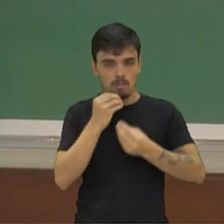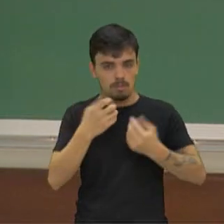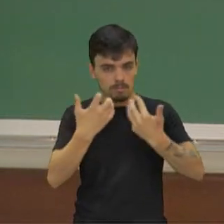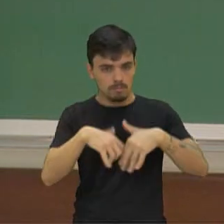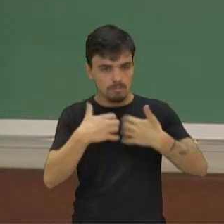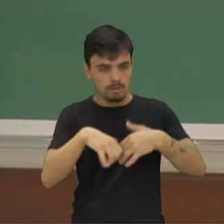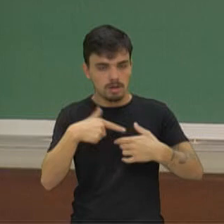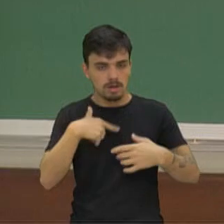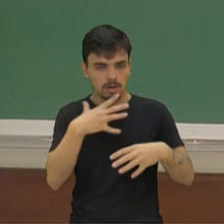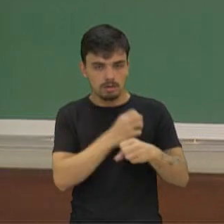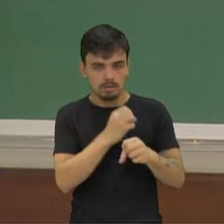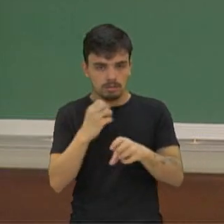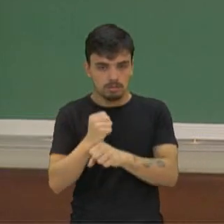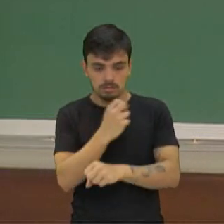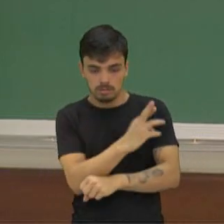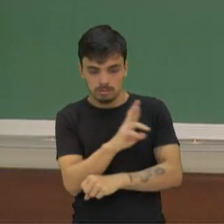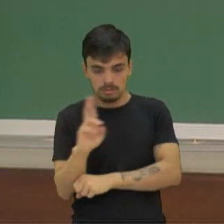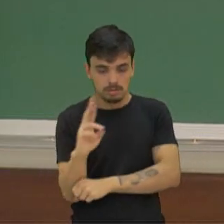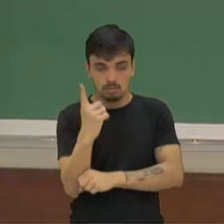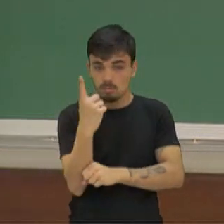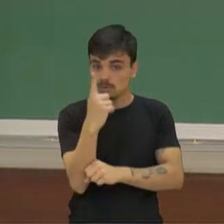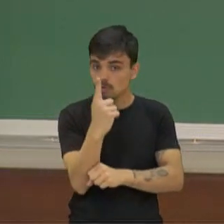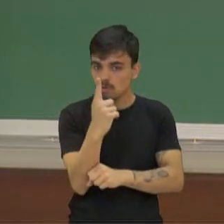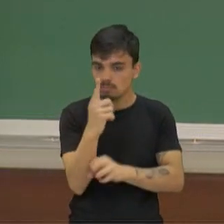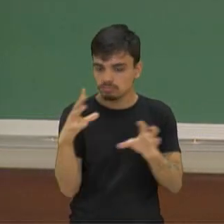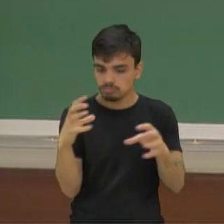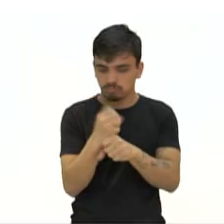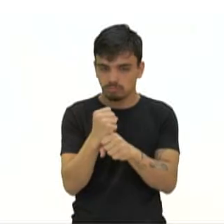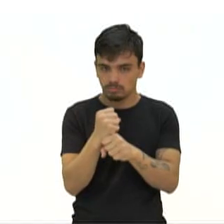considerar essas duas resistências como uma só, a resistência equivalente.